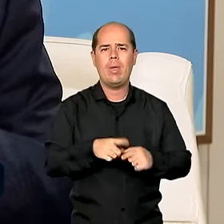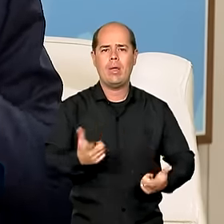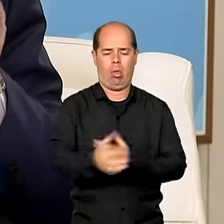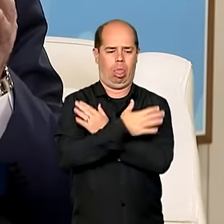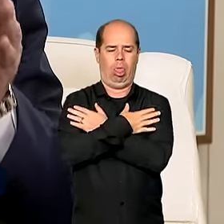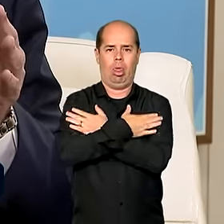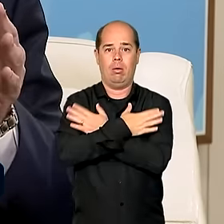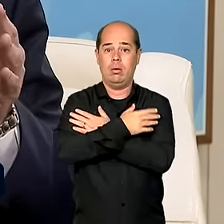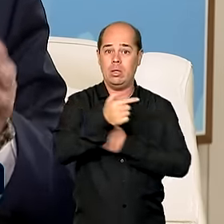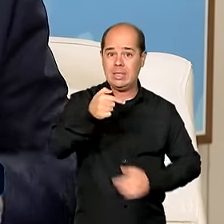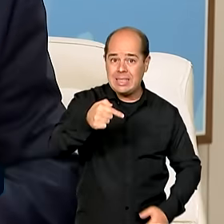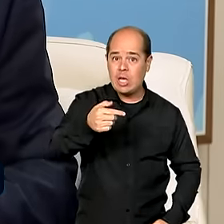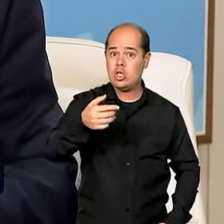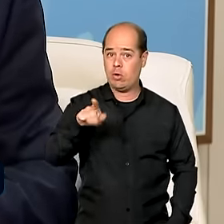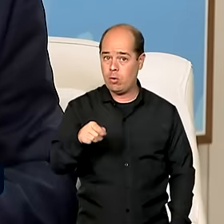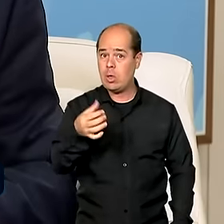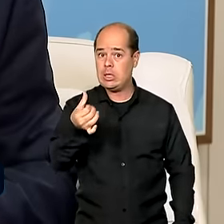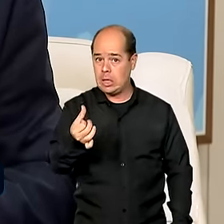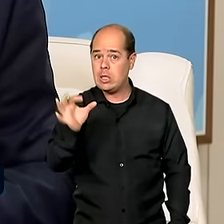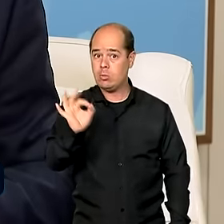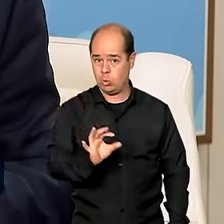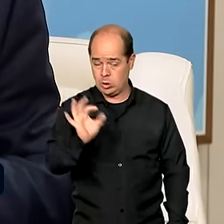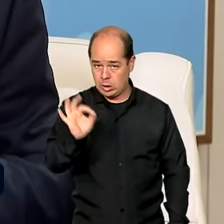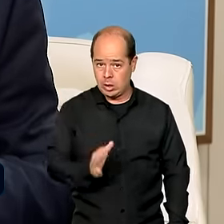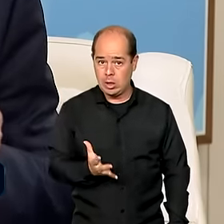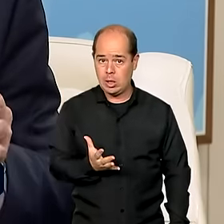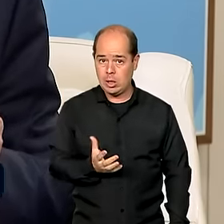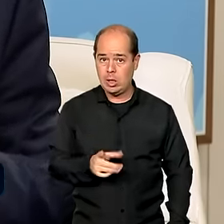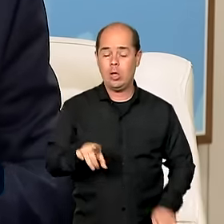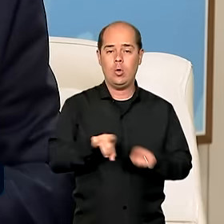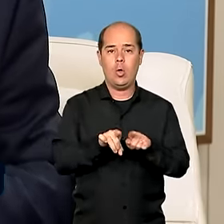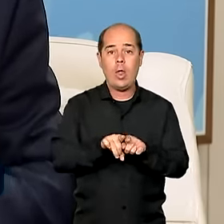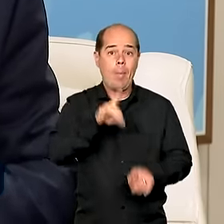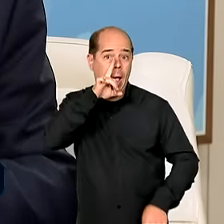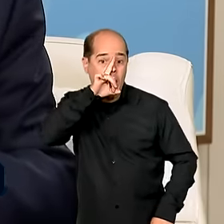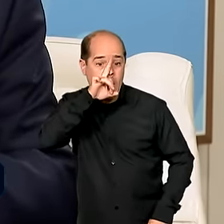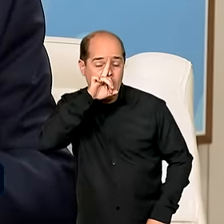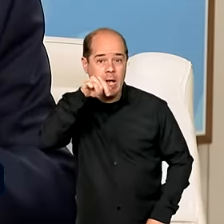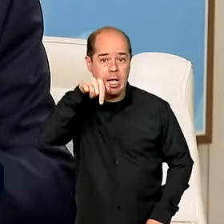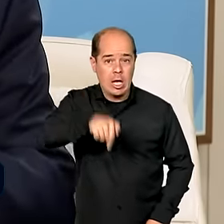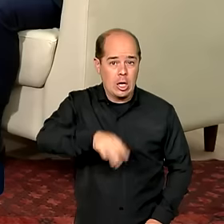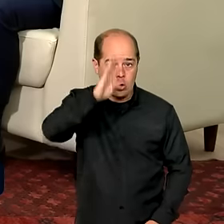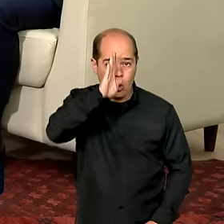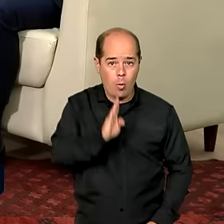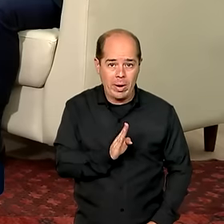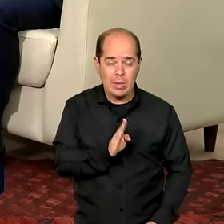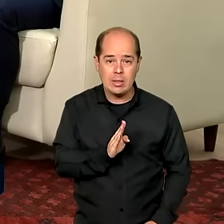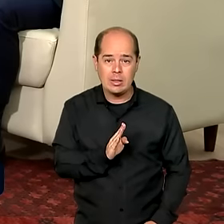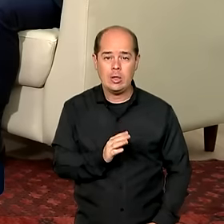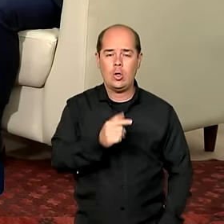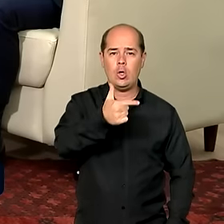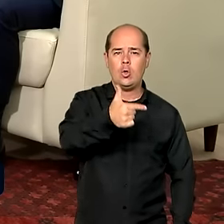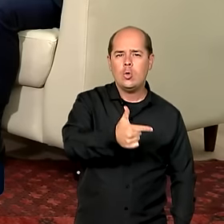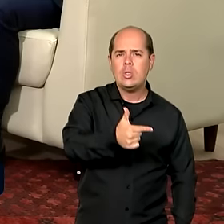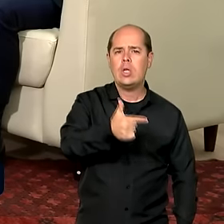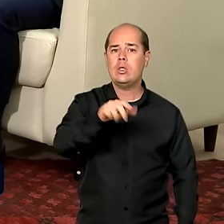7,6 risco Brasil em queda de 254 para 137